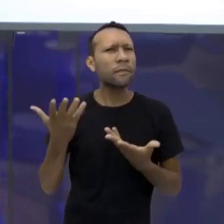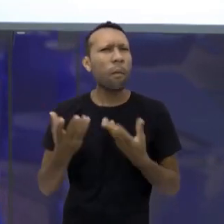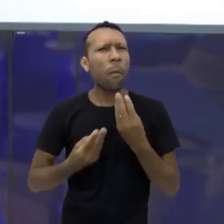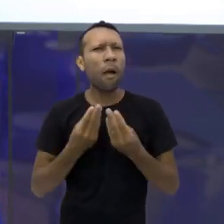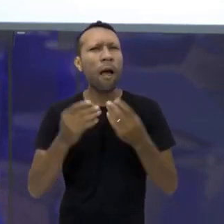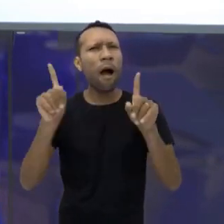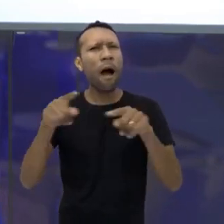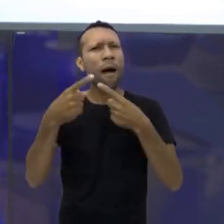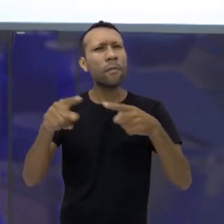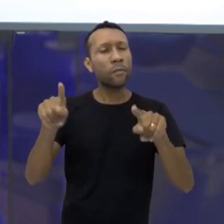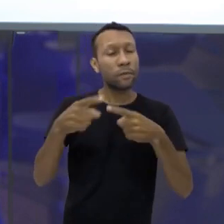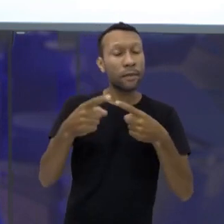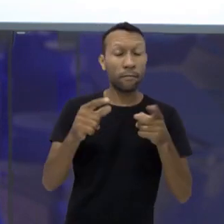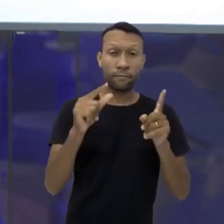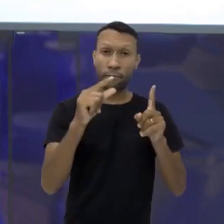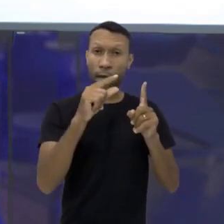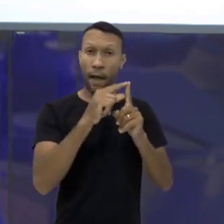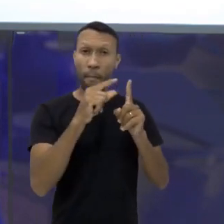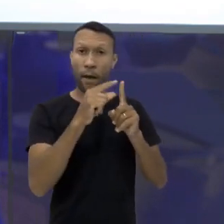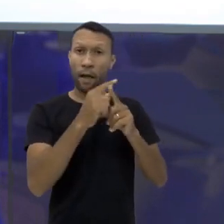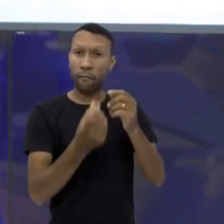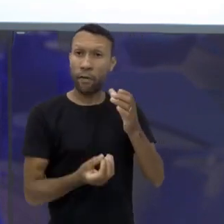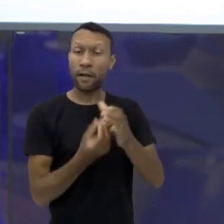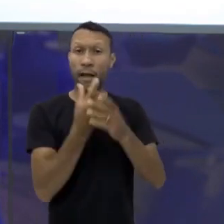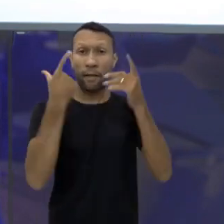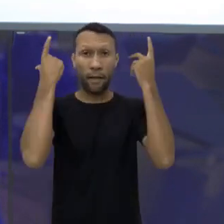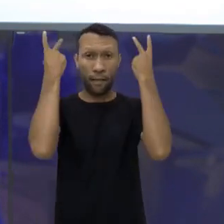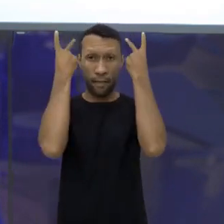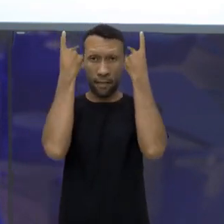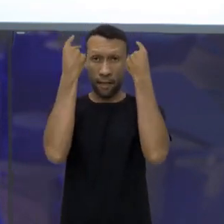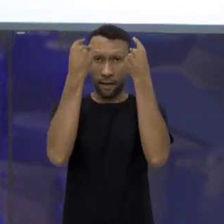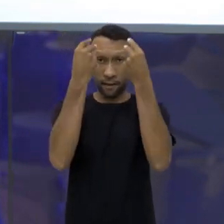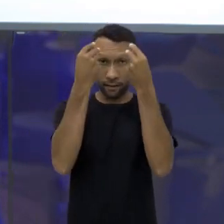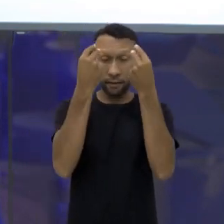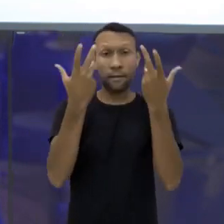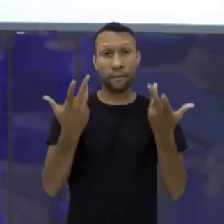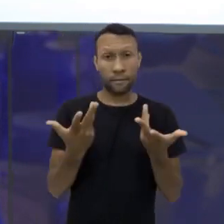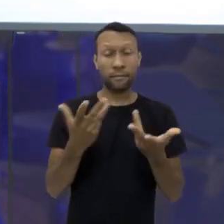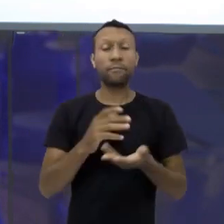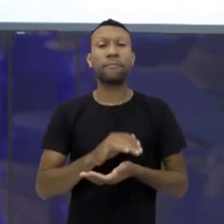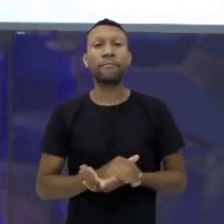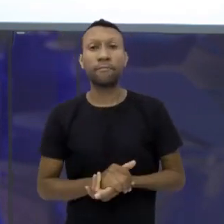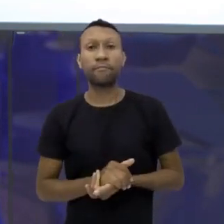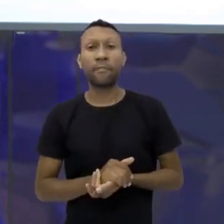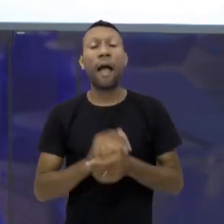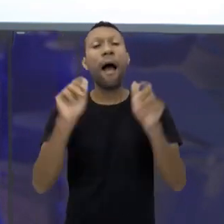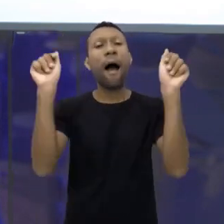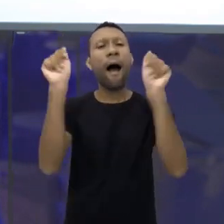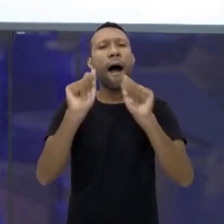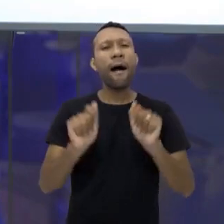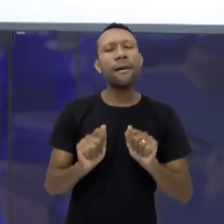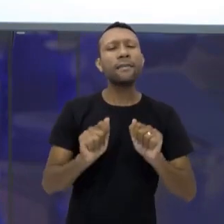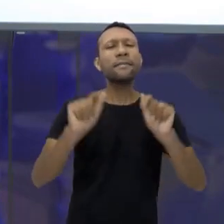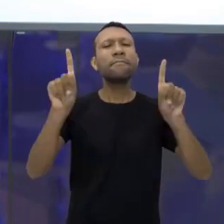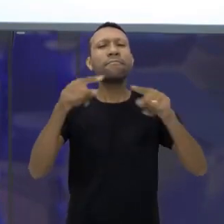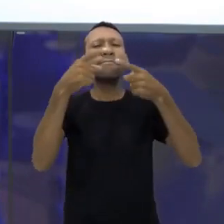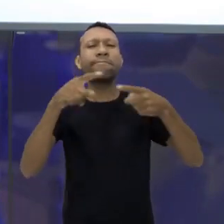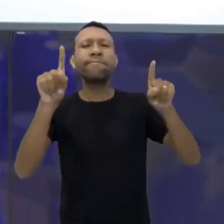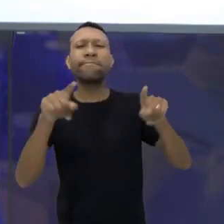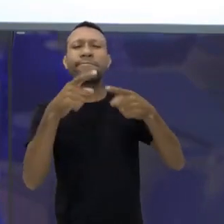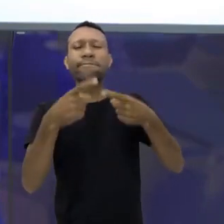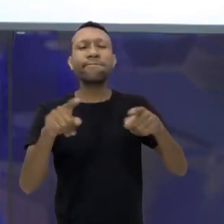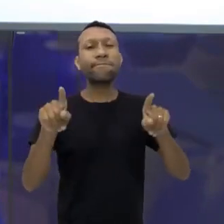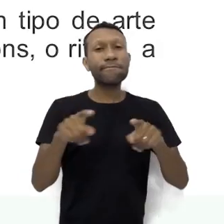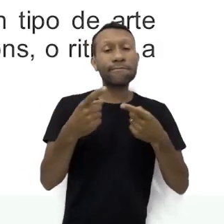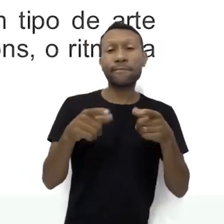música? A palavra música é de origem grega, musique ou techne, a arte das musas. Mas a